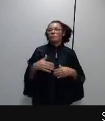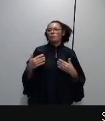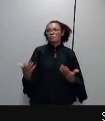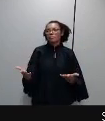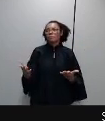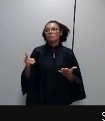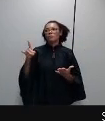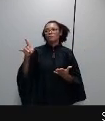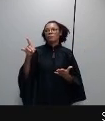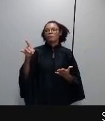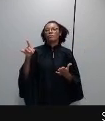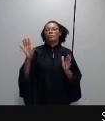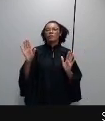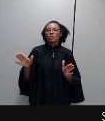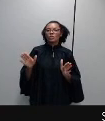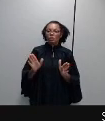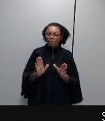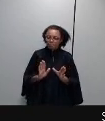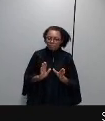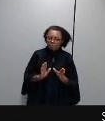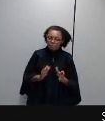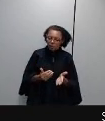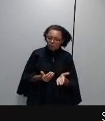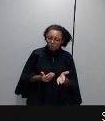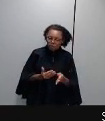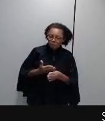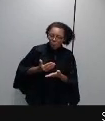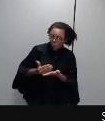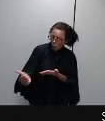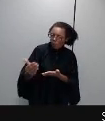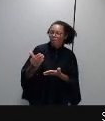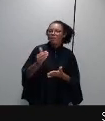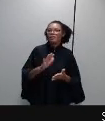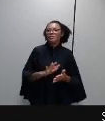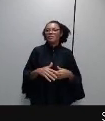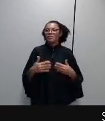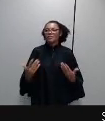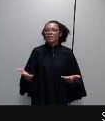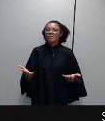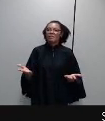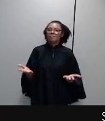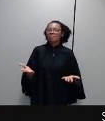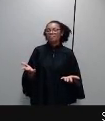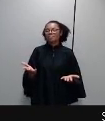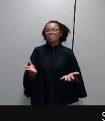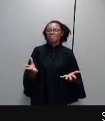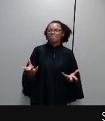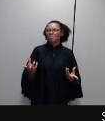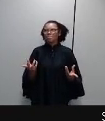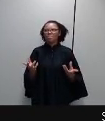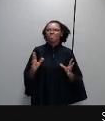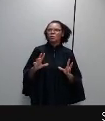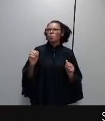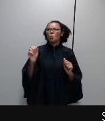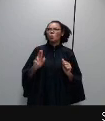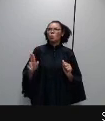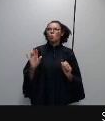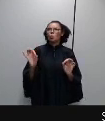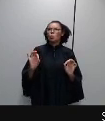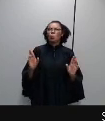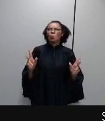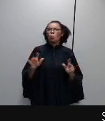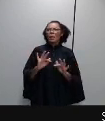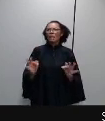adentrando no exame mérito entendendo que haveria é um caso até digamos assim não é muito usual da gente está examinando